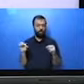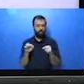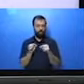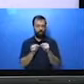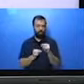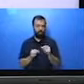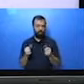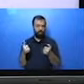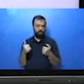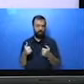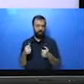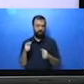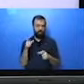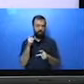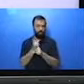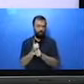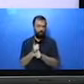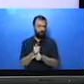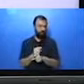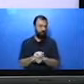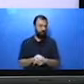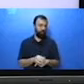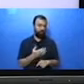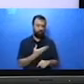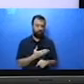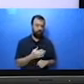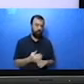Olha aí exemplos.